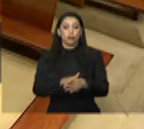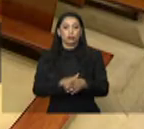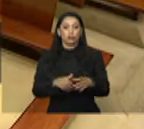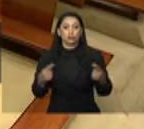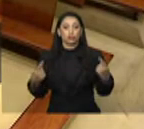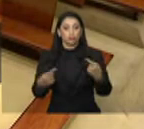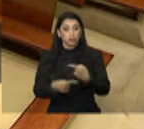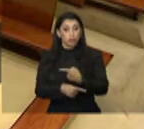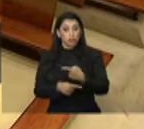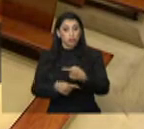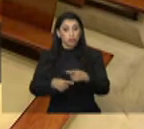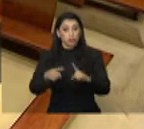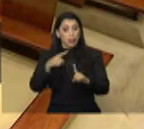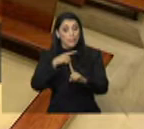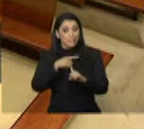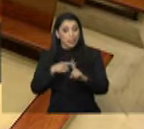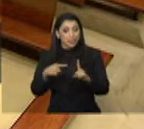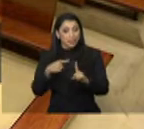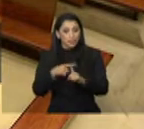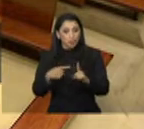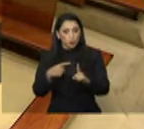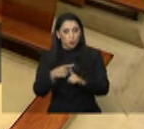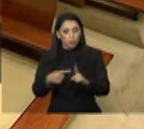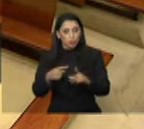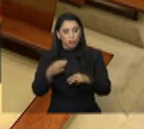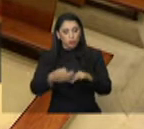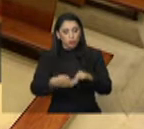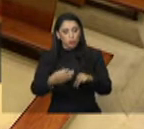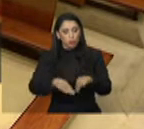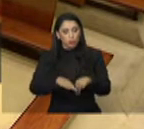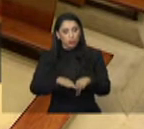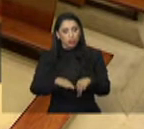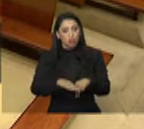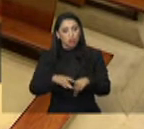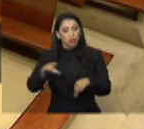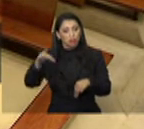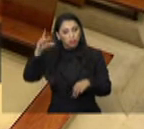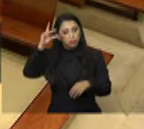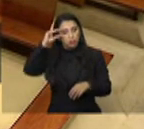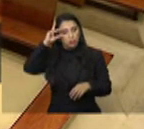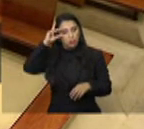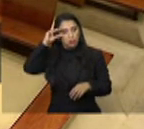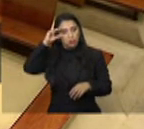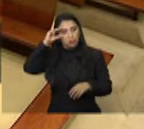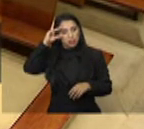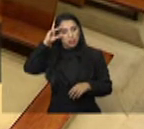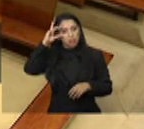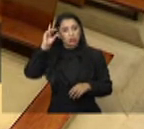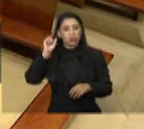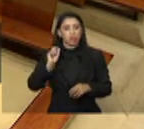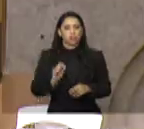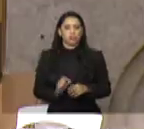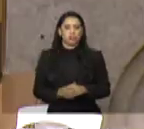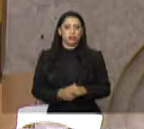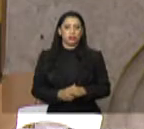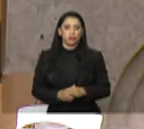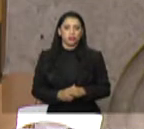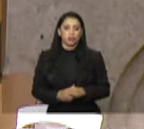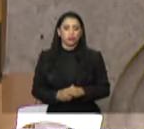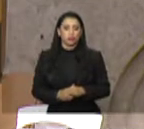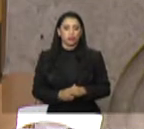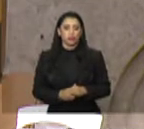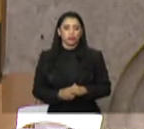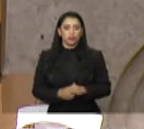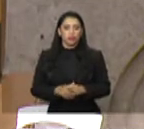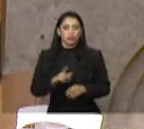ministro gestor André Mendonça que conhecia do recurso Mas lhe dava parcial provimento